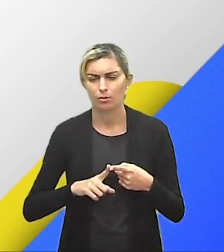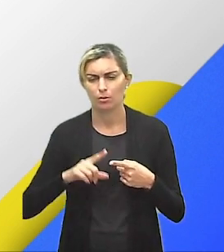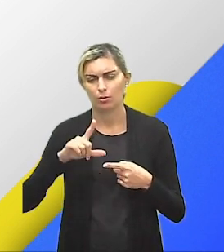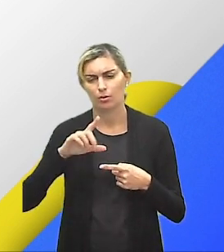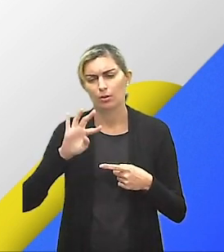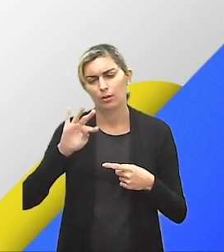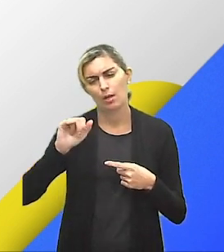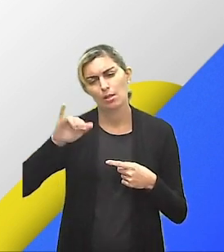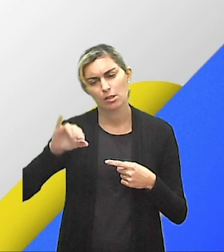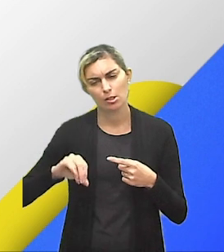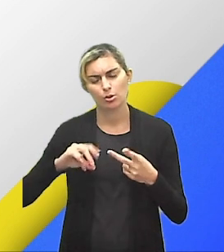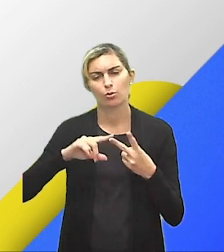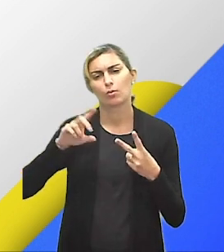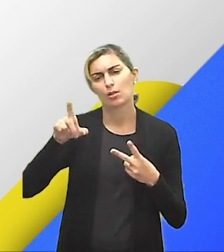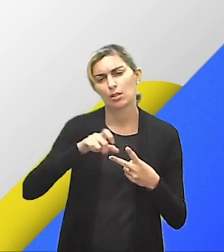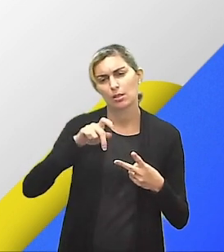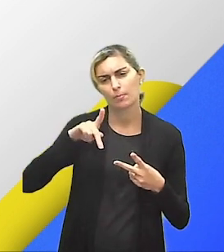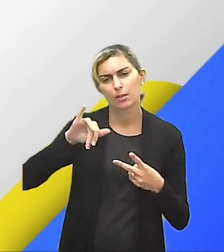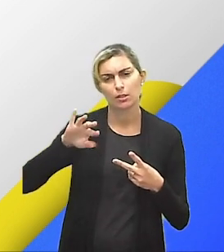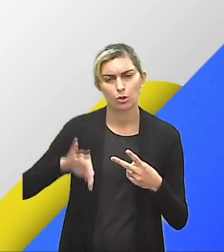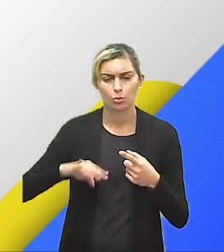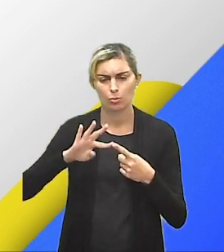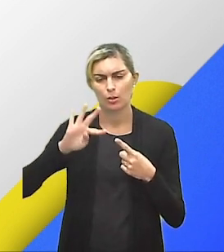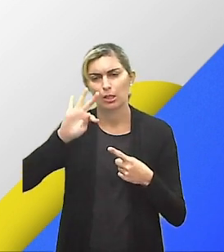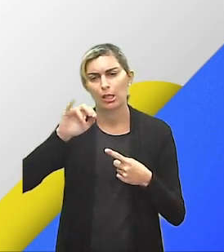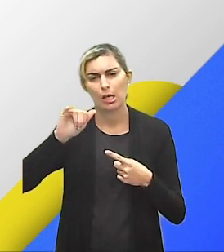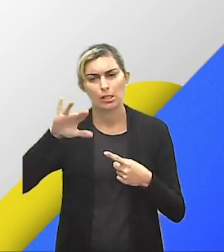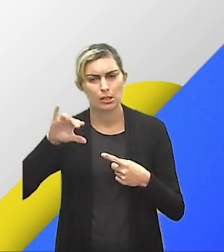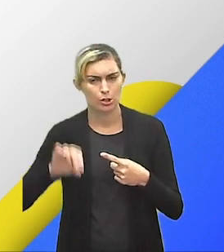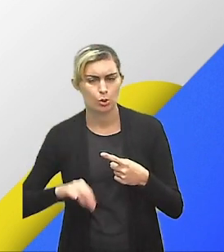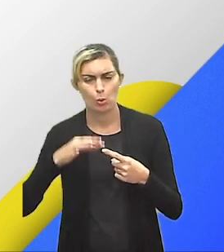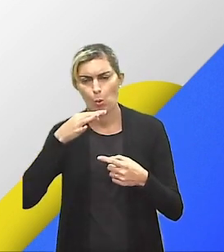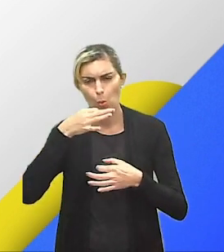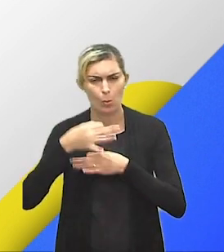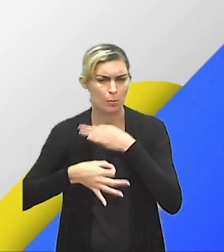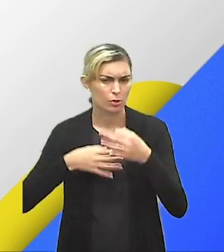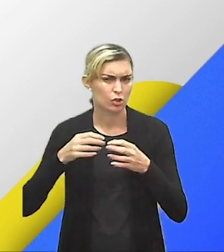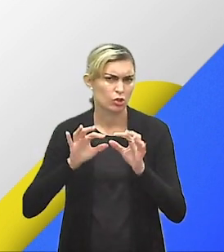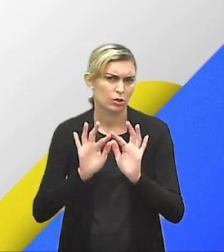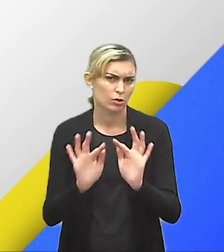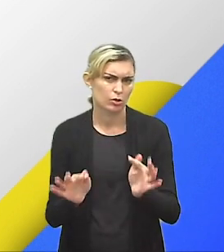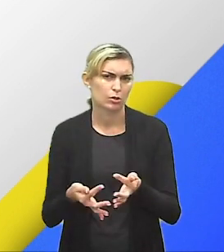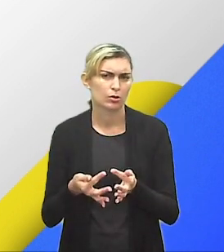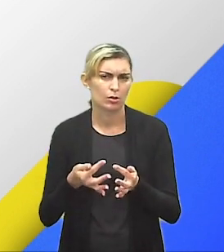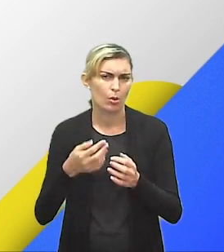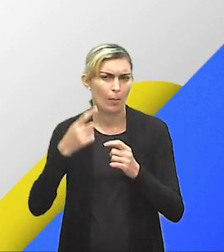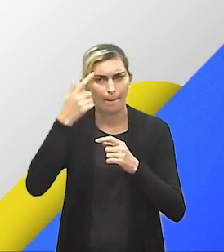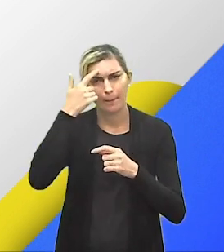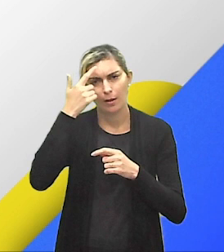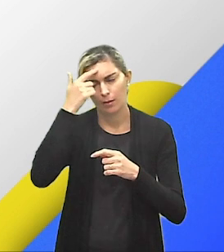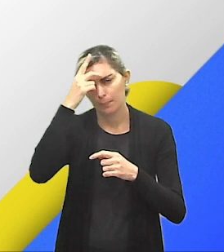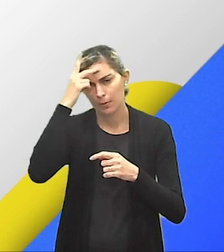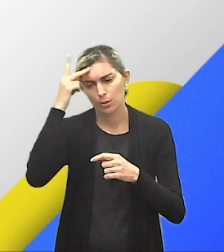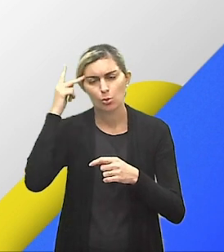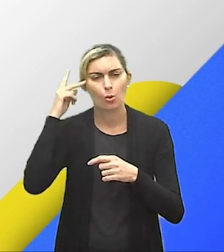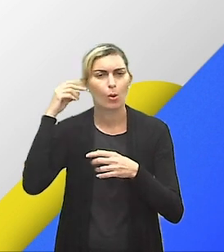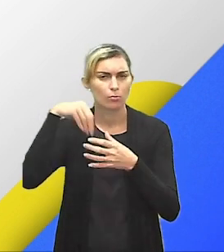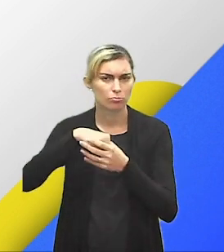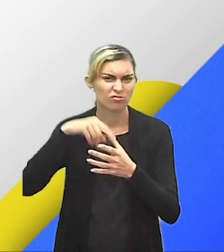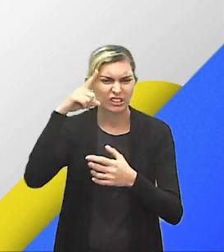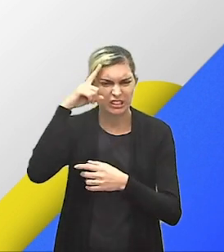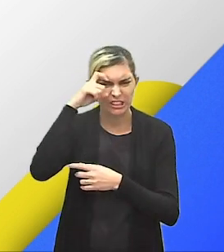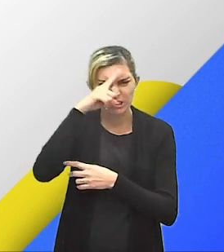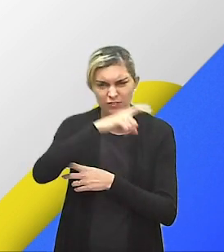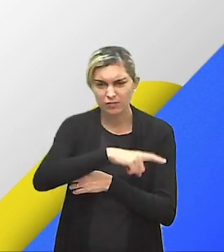explícito. O tácito é aquele conhecimento subjetivo, que está na mente das pessoas, que é difícil de